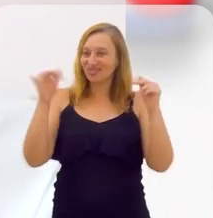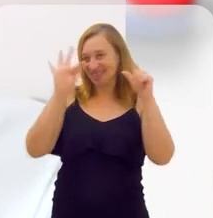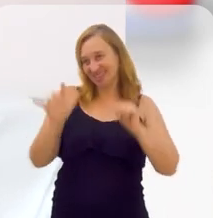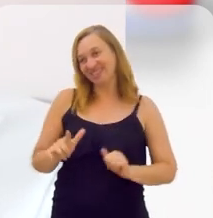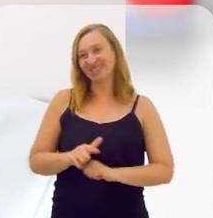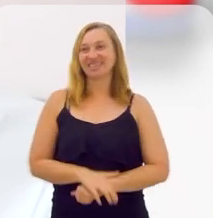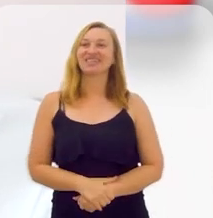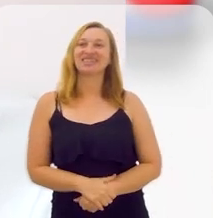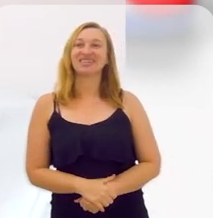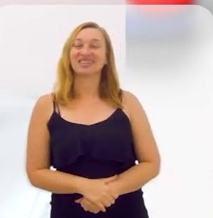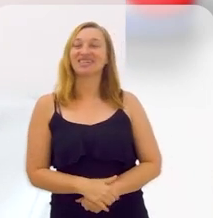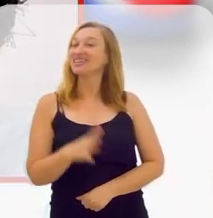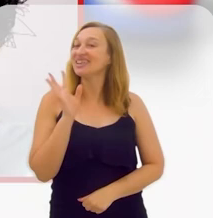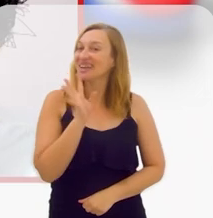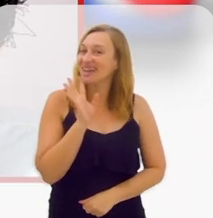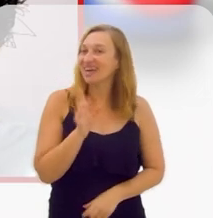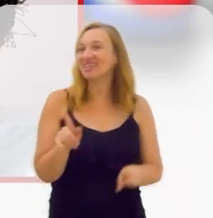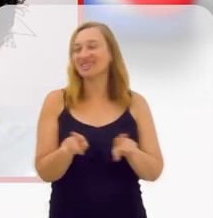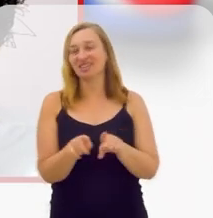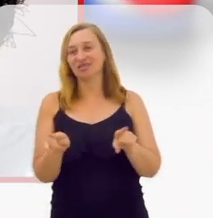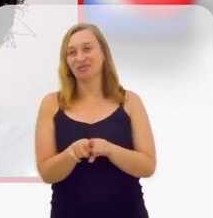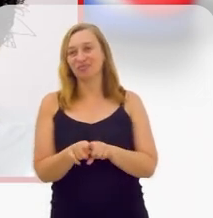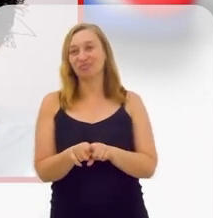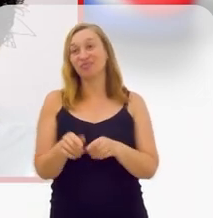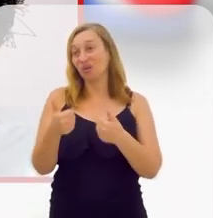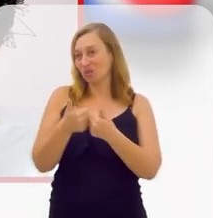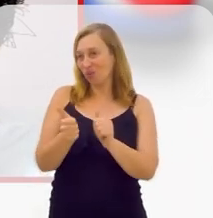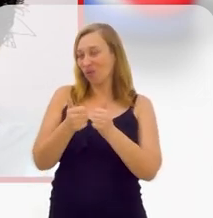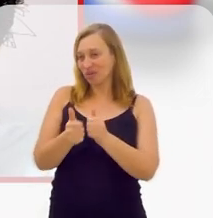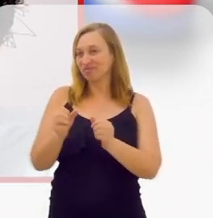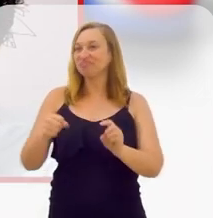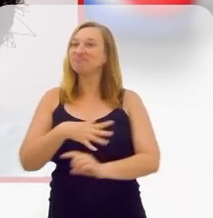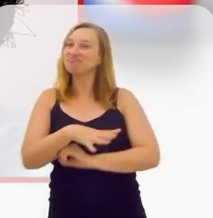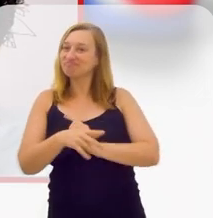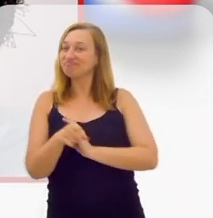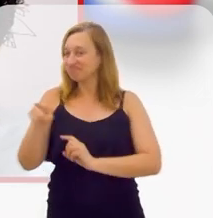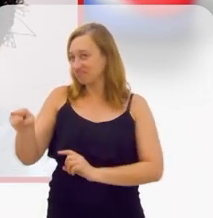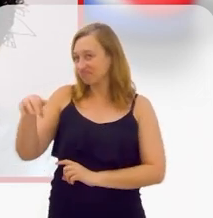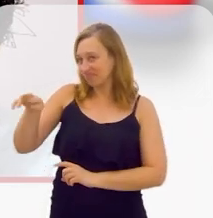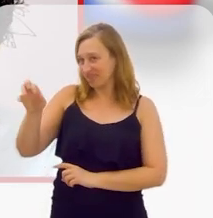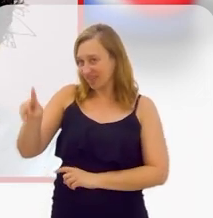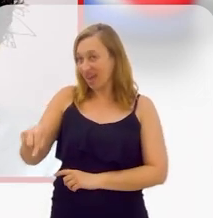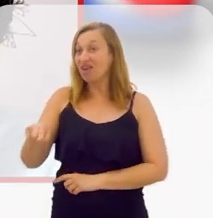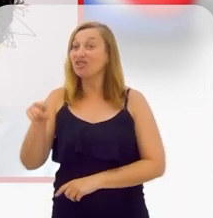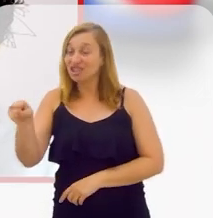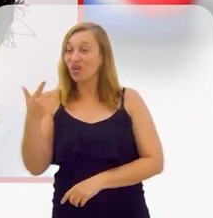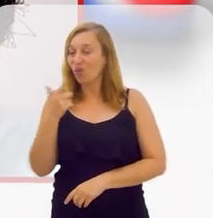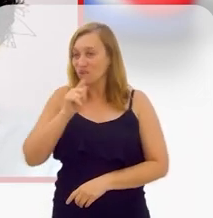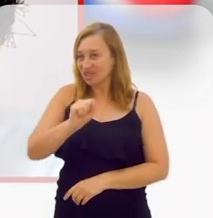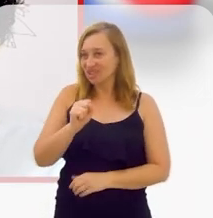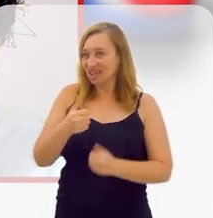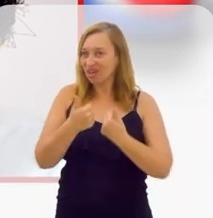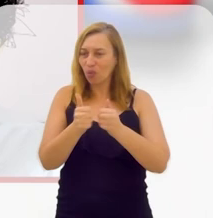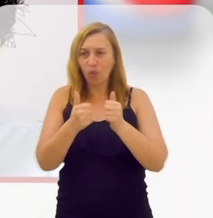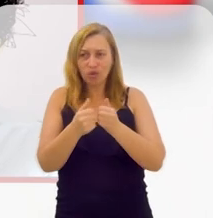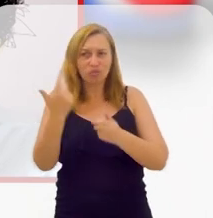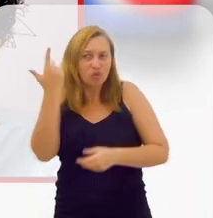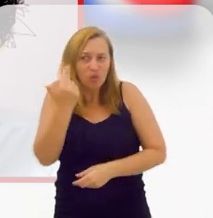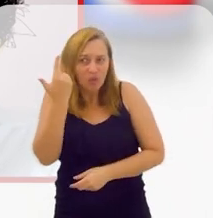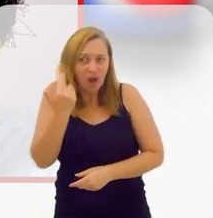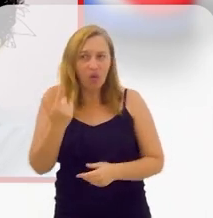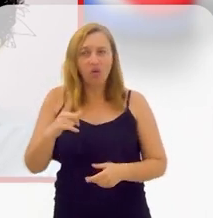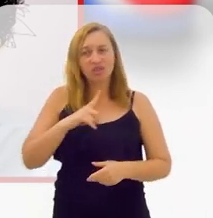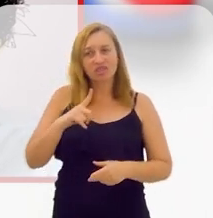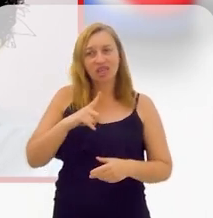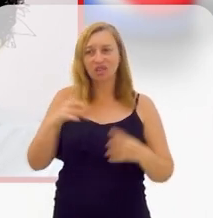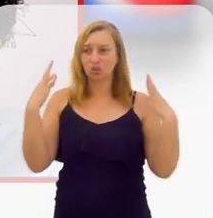Estou muito feliz. Muito legal também essa questão do ônibus social aí em Maricá. Você consegue andar em ônibus